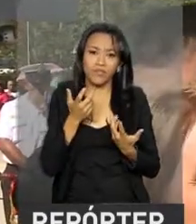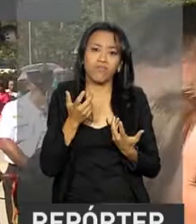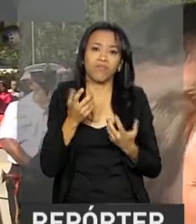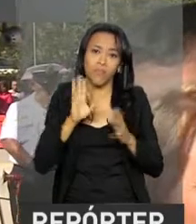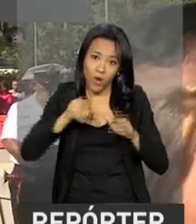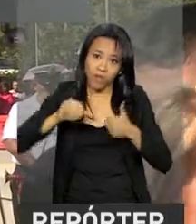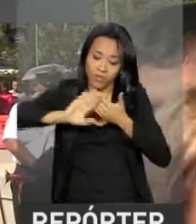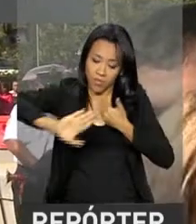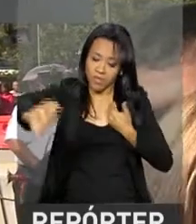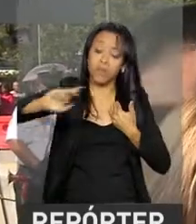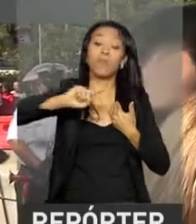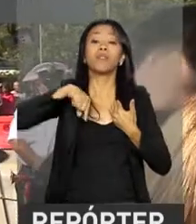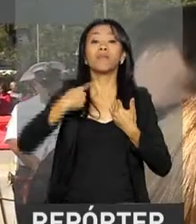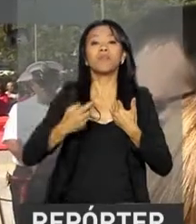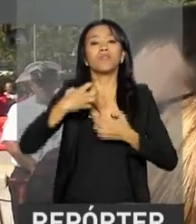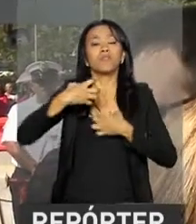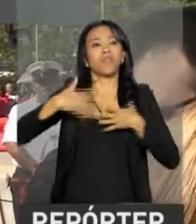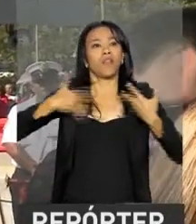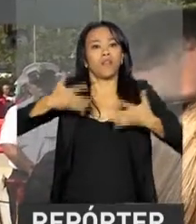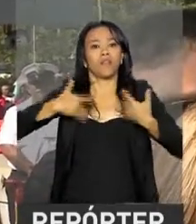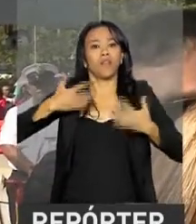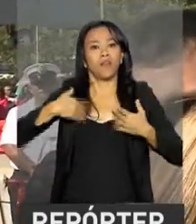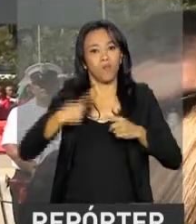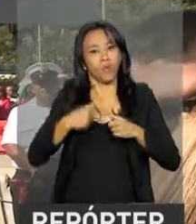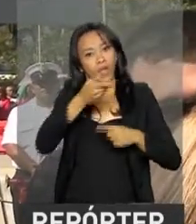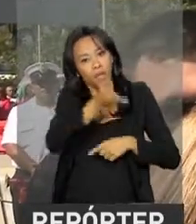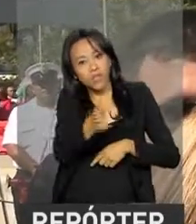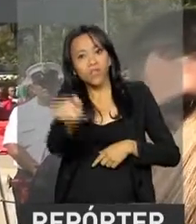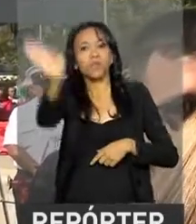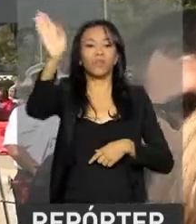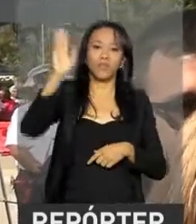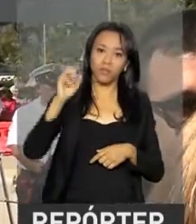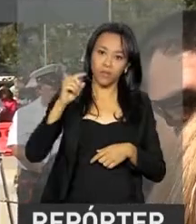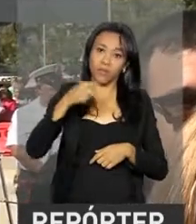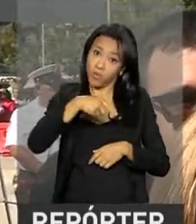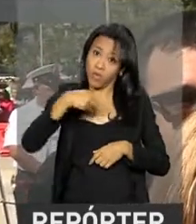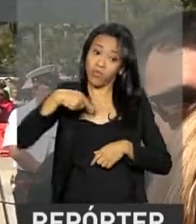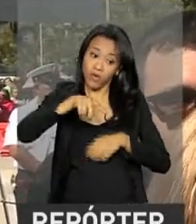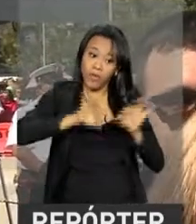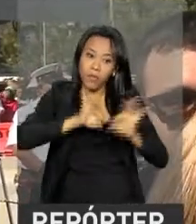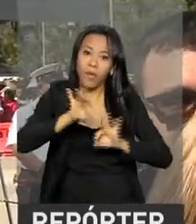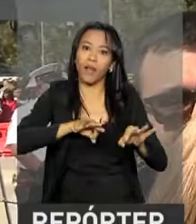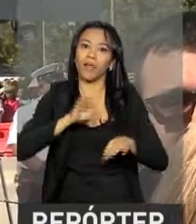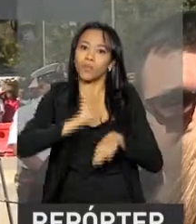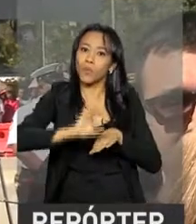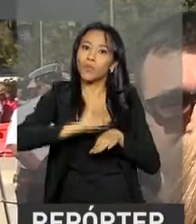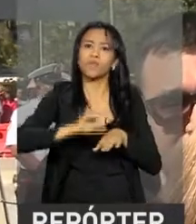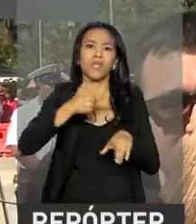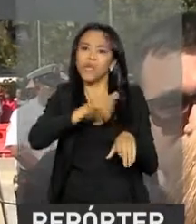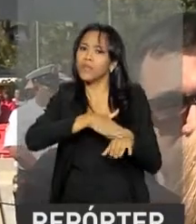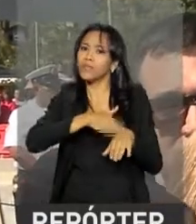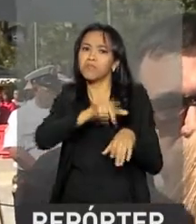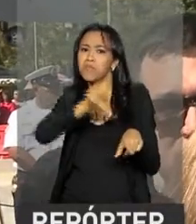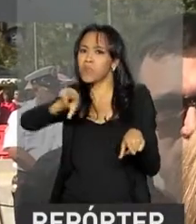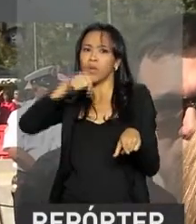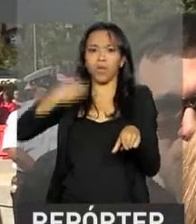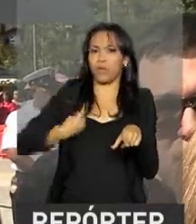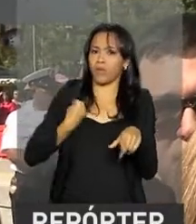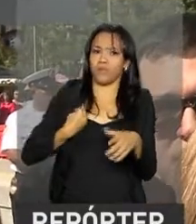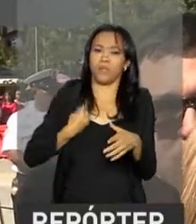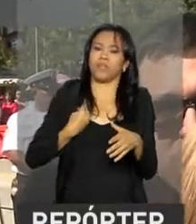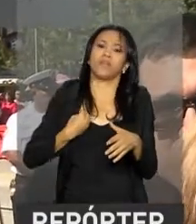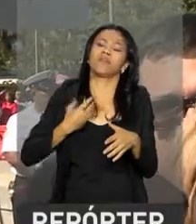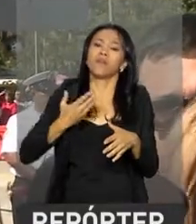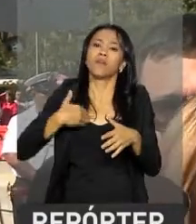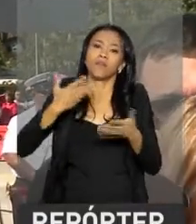estão alegres, porque eles sabem que vão exercer aquilo para o qual eles foram preparados. E foi a escolha da vida deles, que é exatamente servir o Brasil,